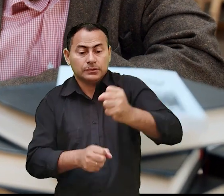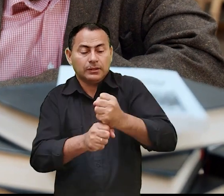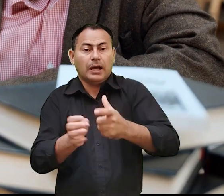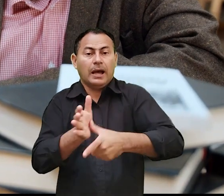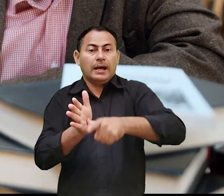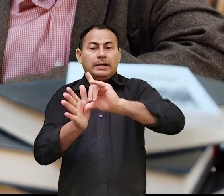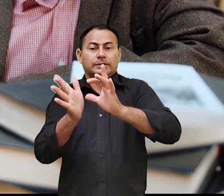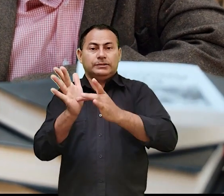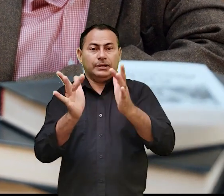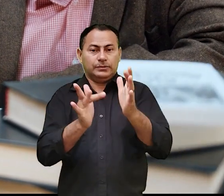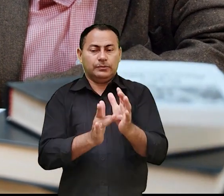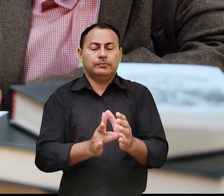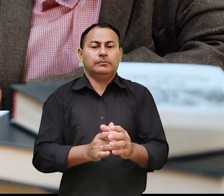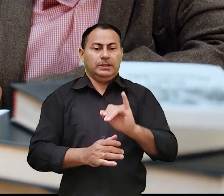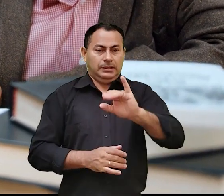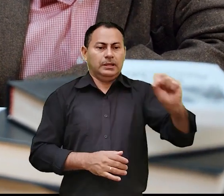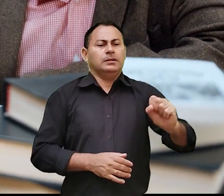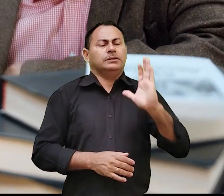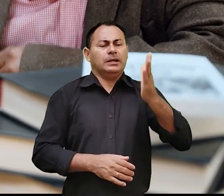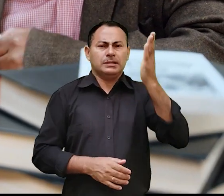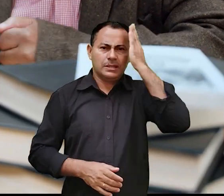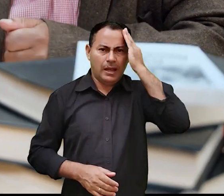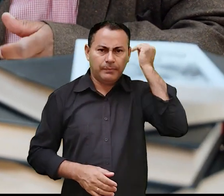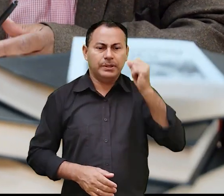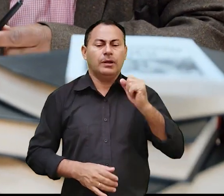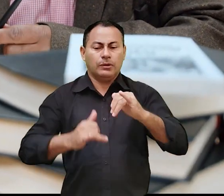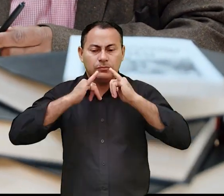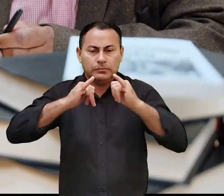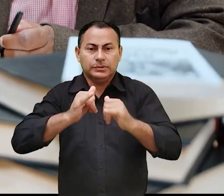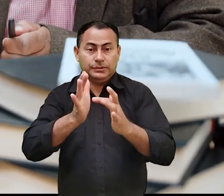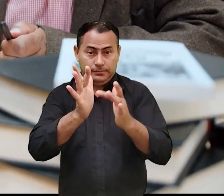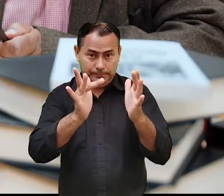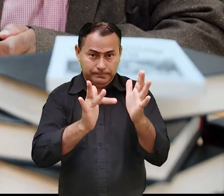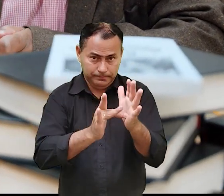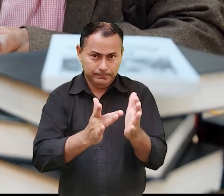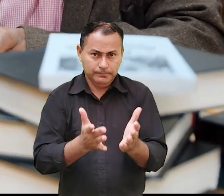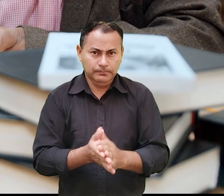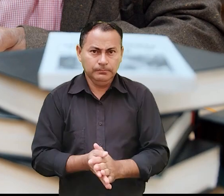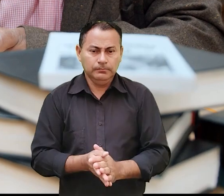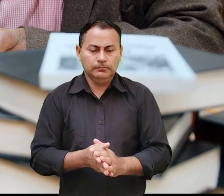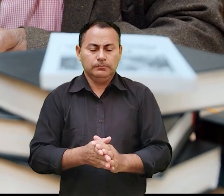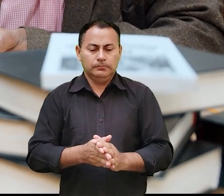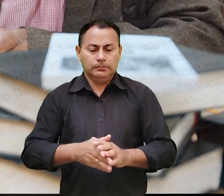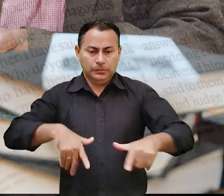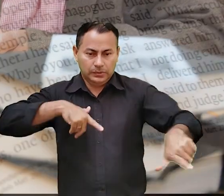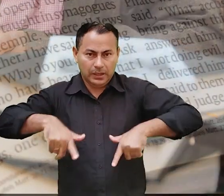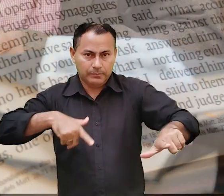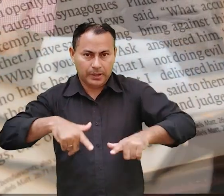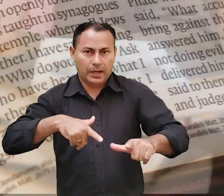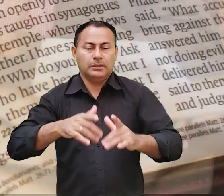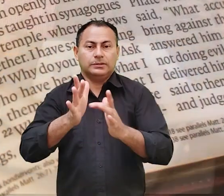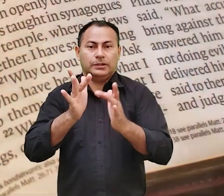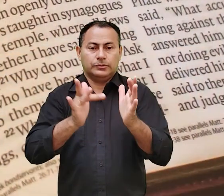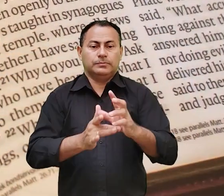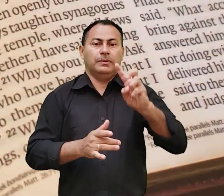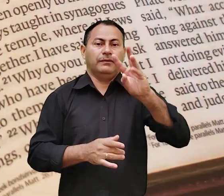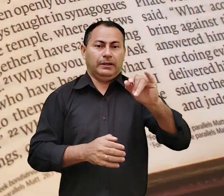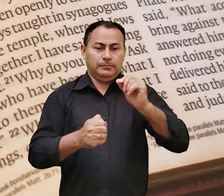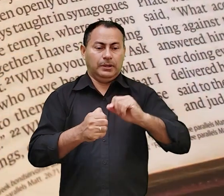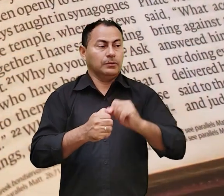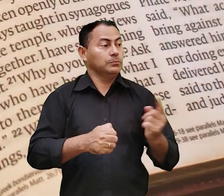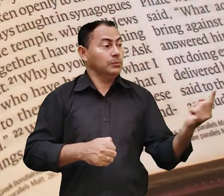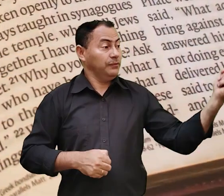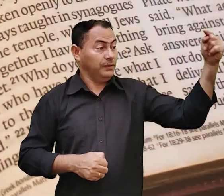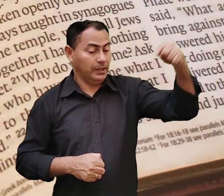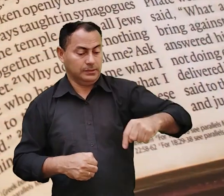de Jesus, Isaías previu esse manifesto do Messias, o ministério que ele teria, quando